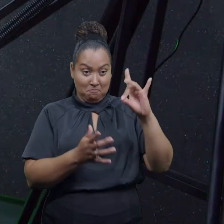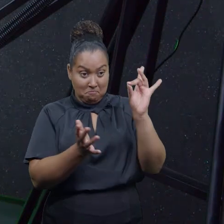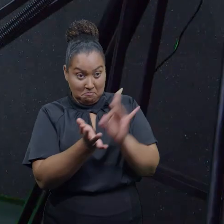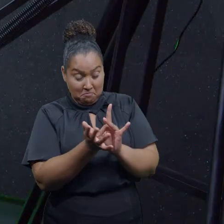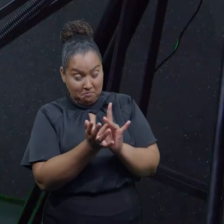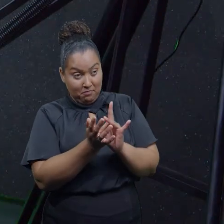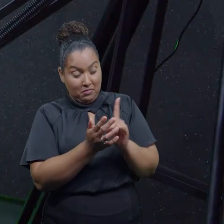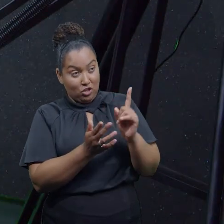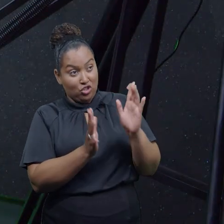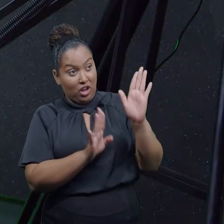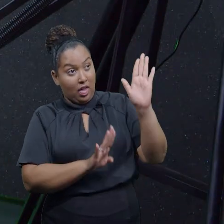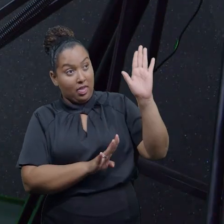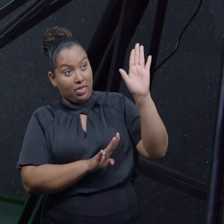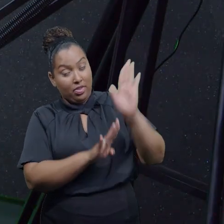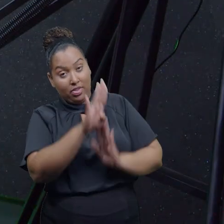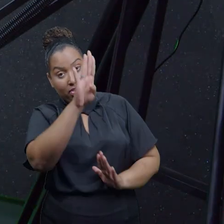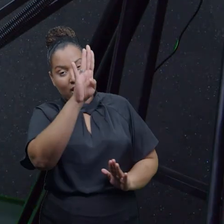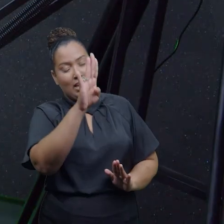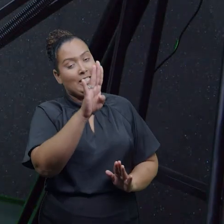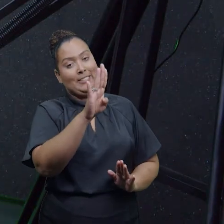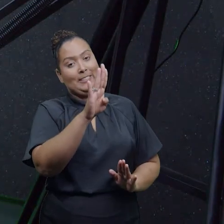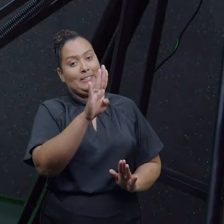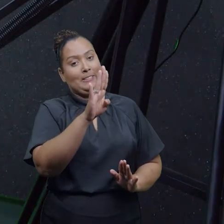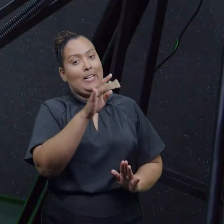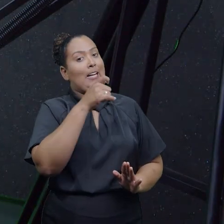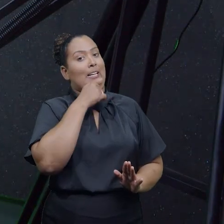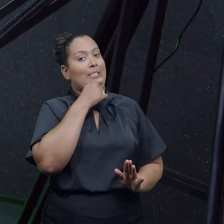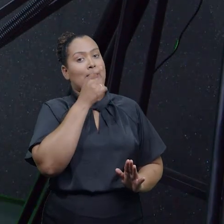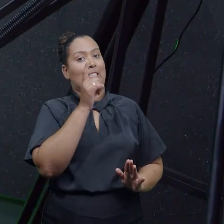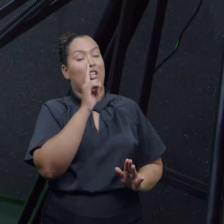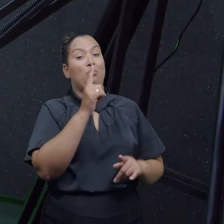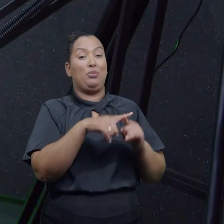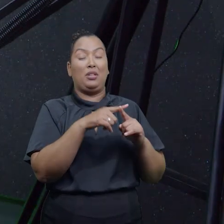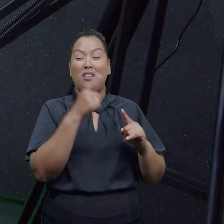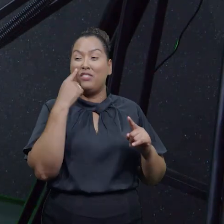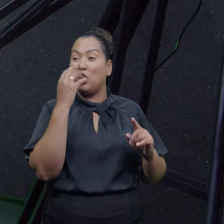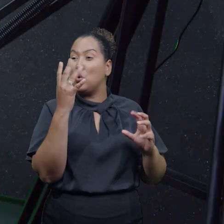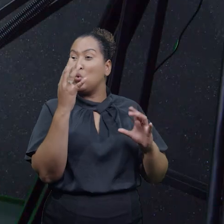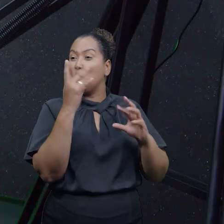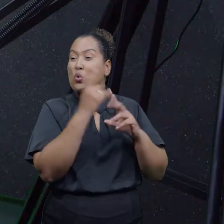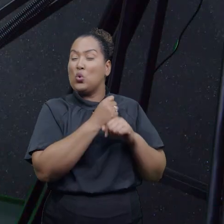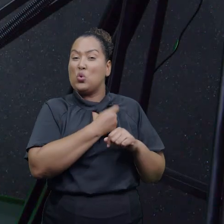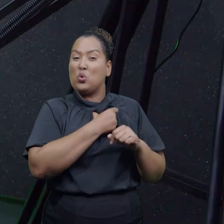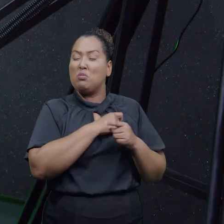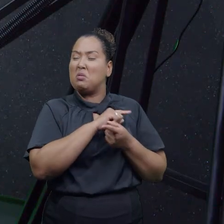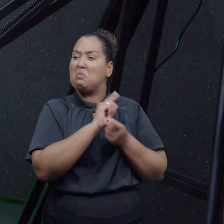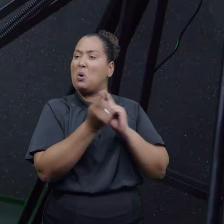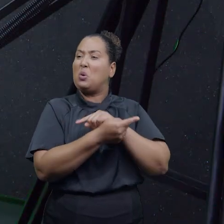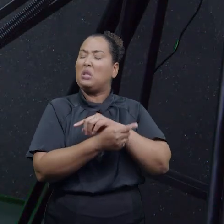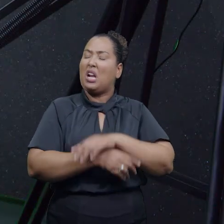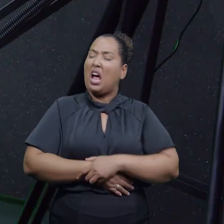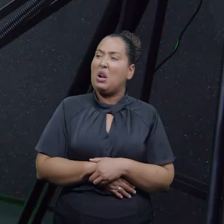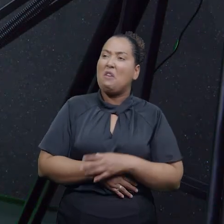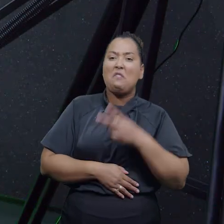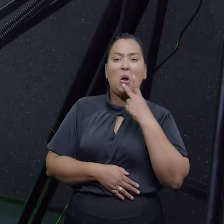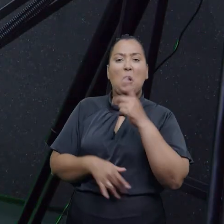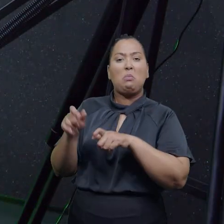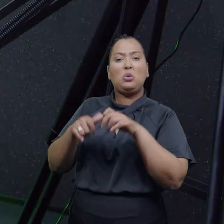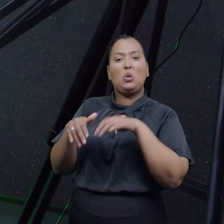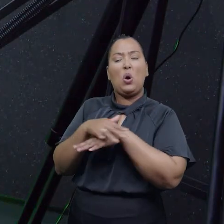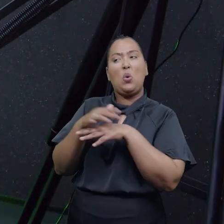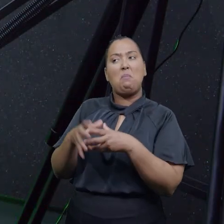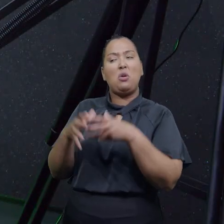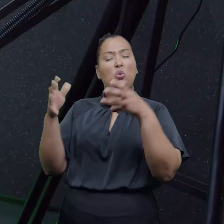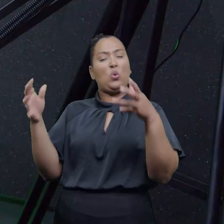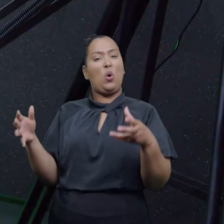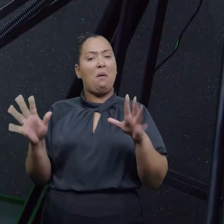tratativa concreta do assunto, eu não sei se a gente ainda já pode falar isso, porque os números dizem o contrário, né? Os números dizem que a população